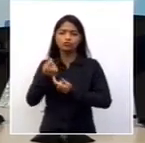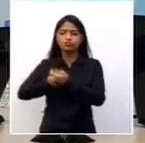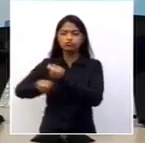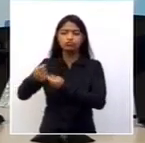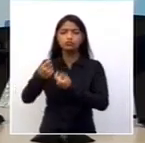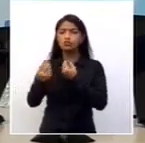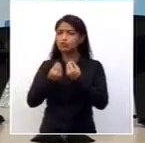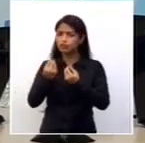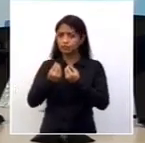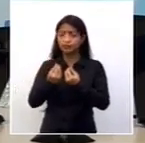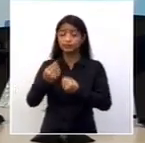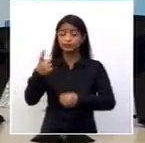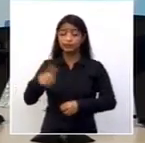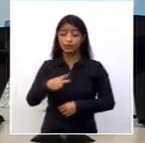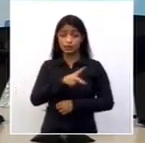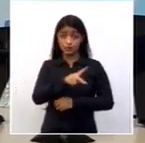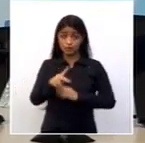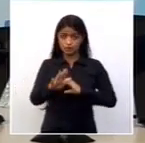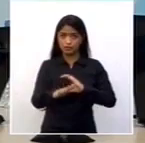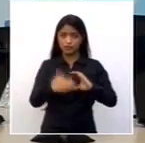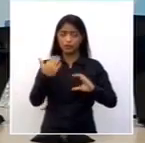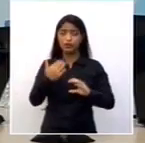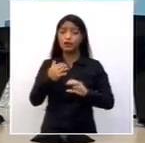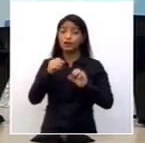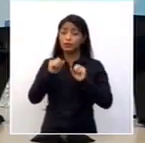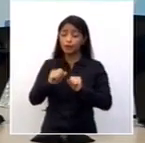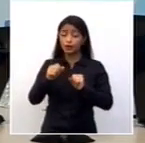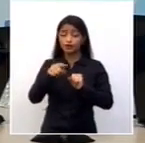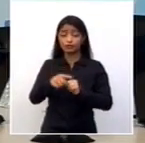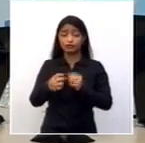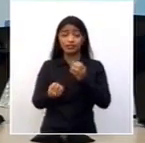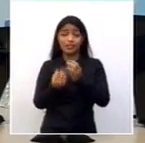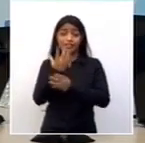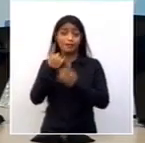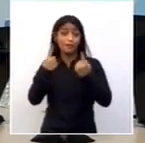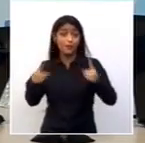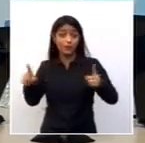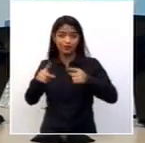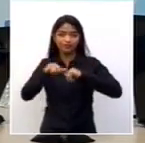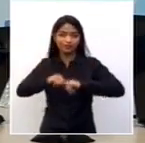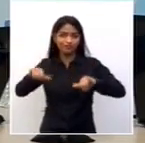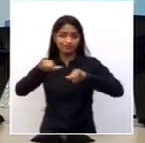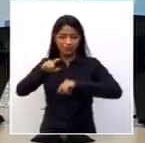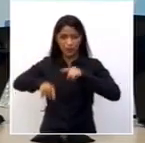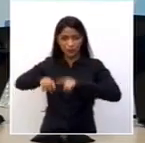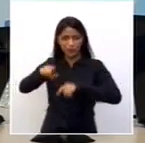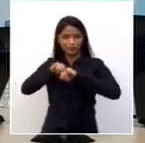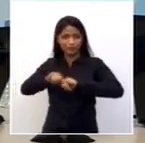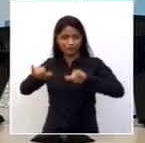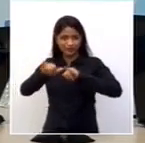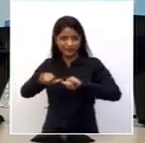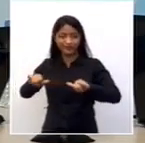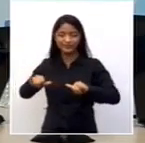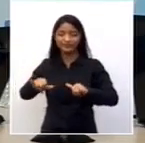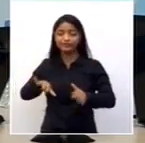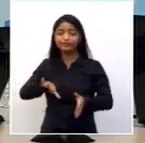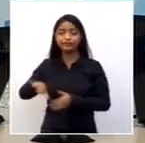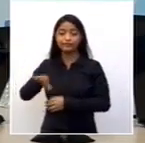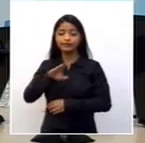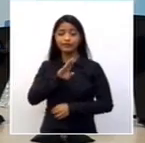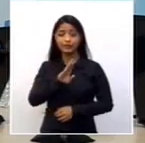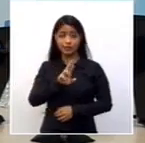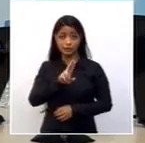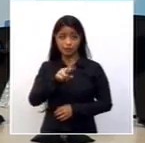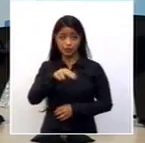jingle de um produto, fazer o vídeo com a apresentação. A Bruna traz vídeos de conscientização